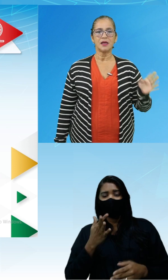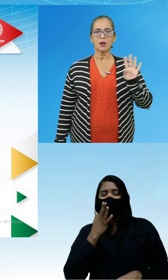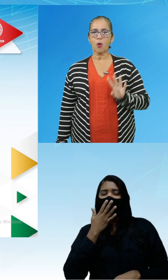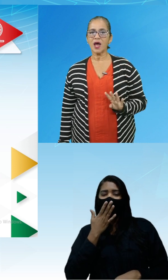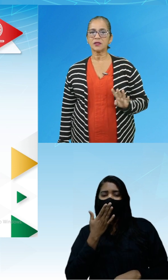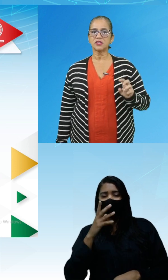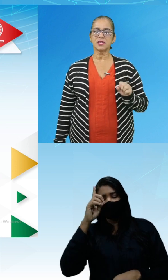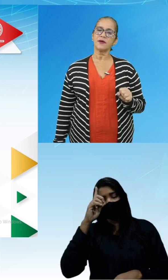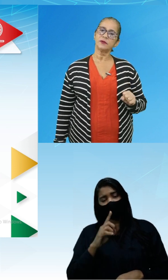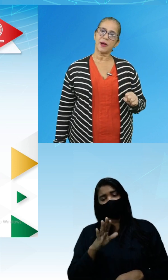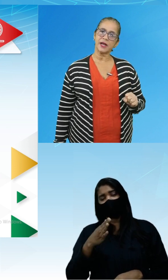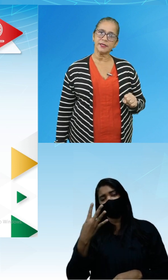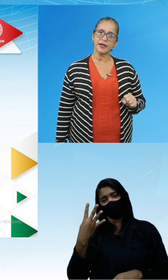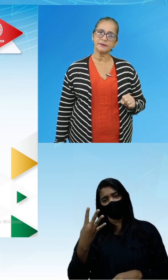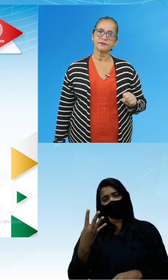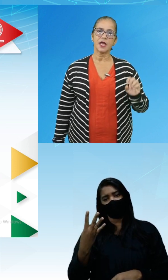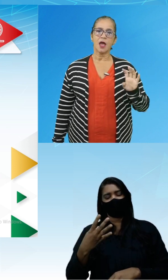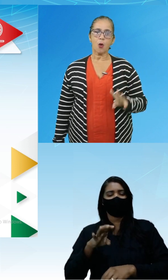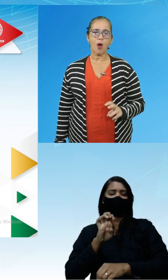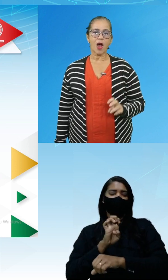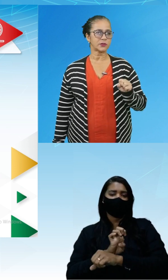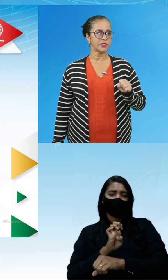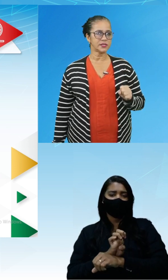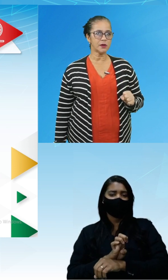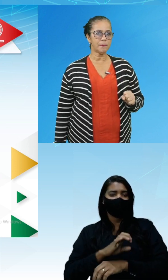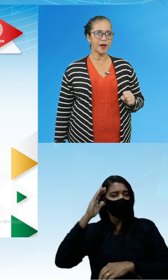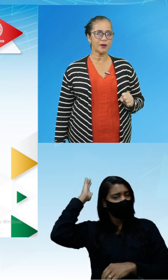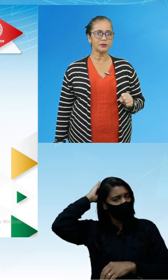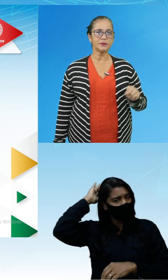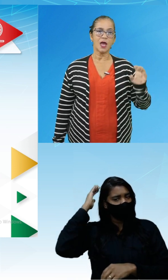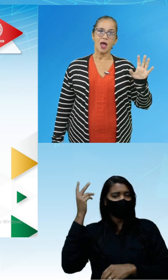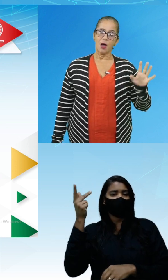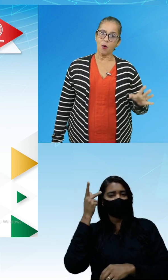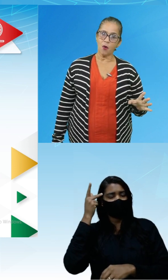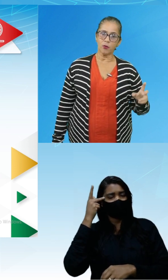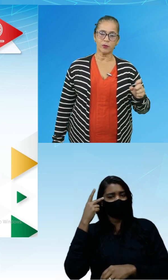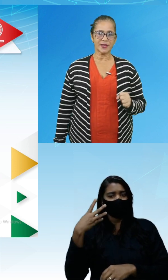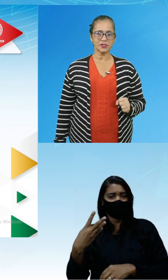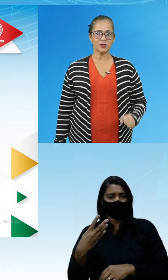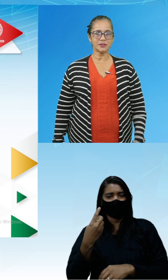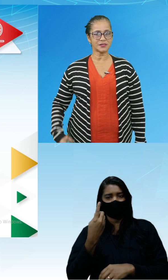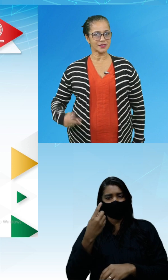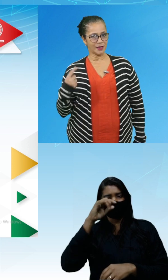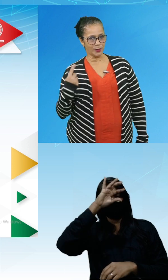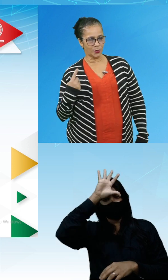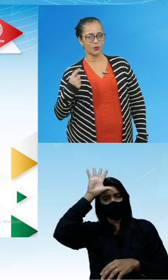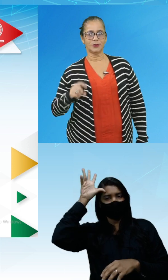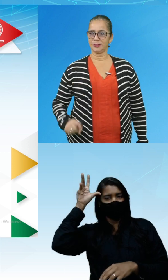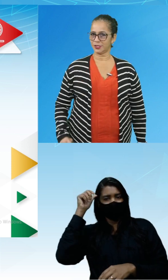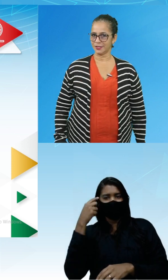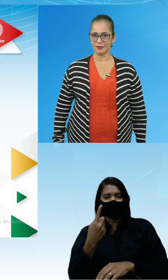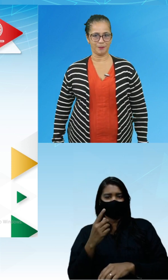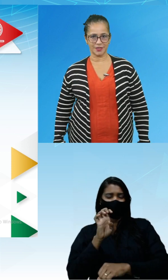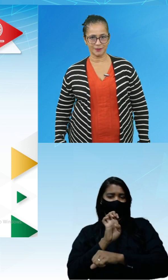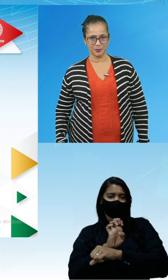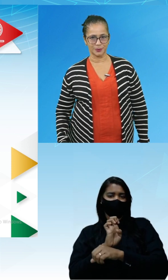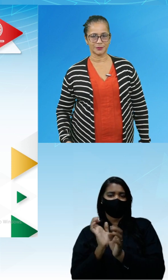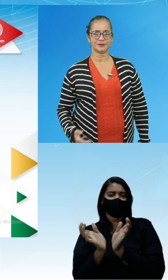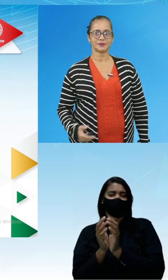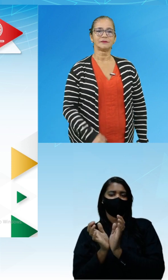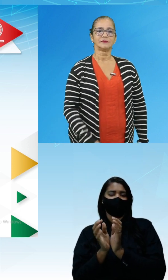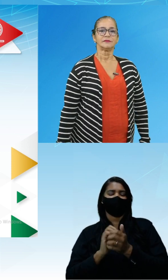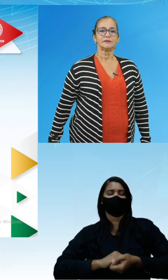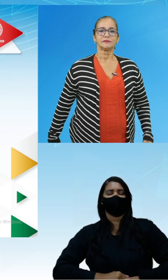amarela, 4 estavam no Paraná, 4 em São Paulo, 1 no Amazonas e 1 no estado de